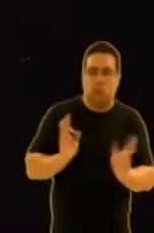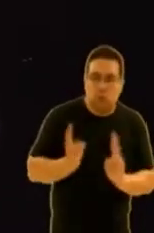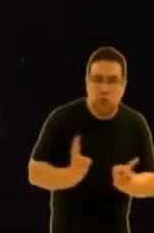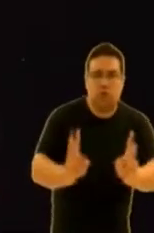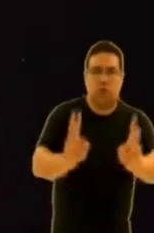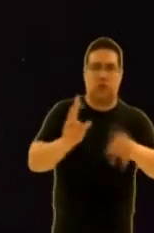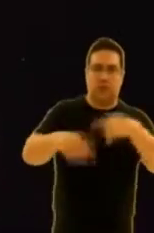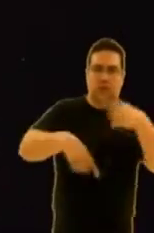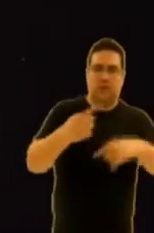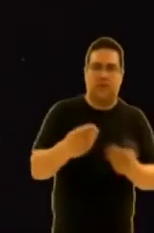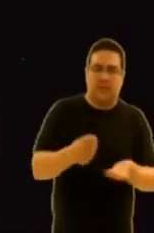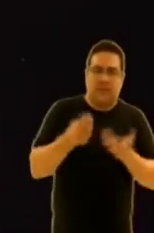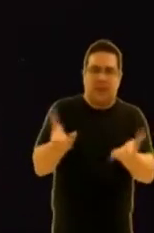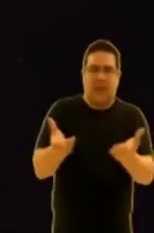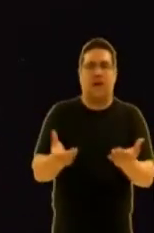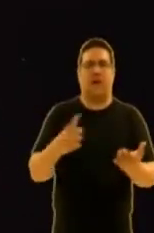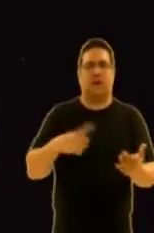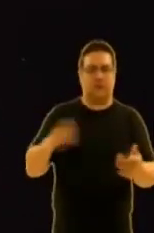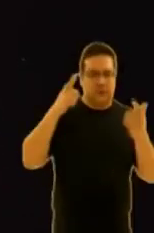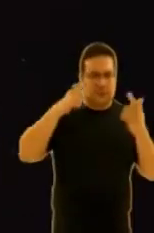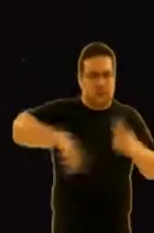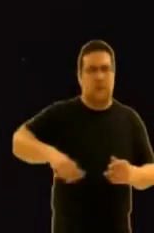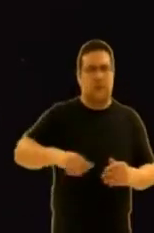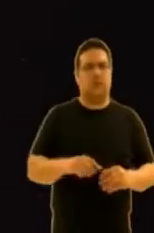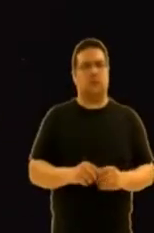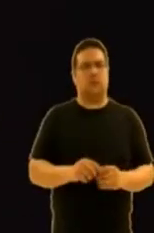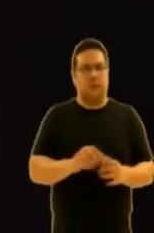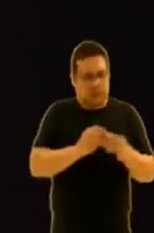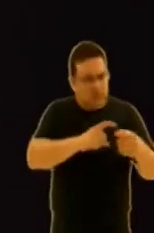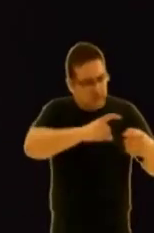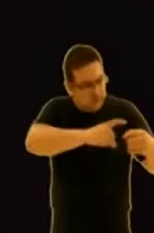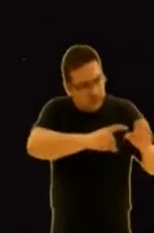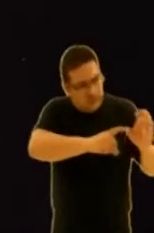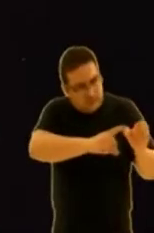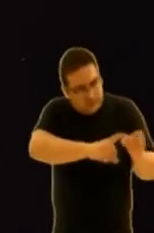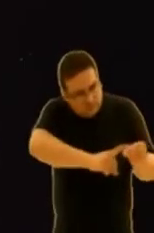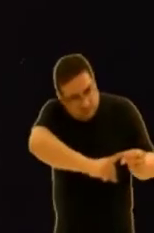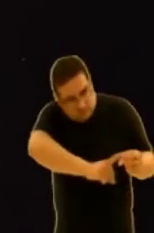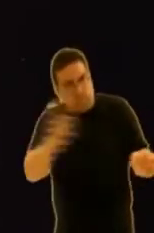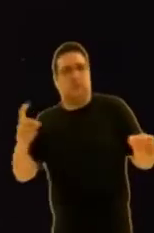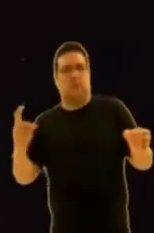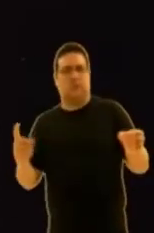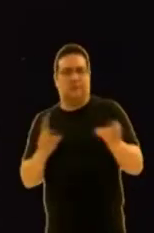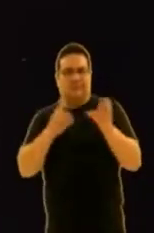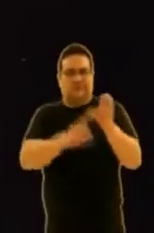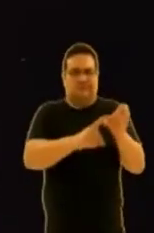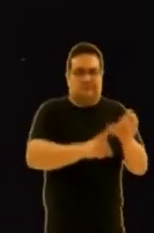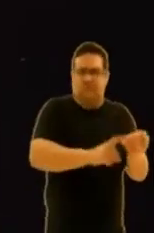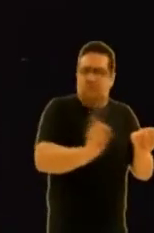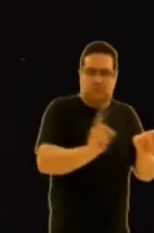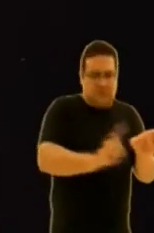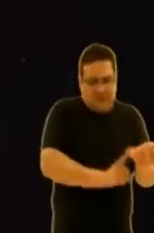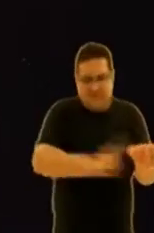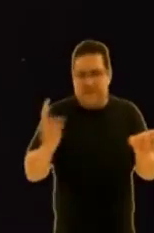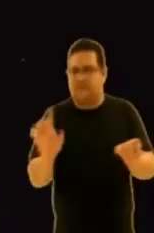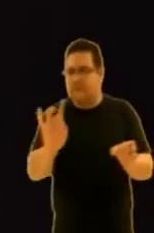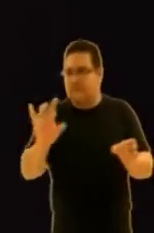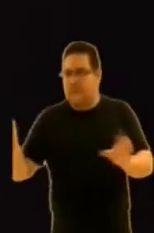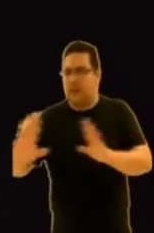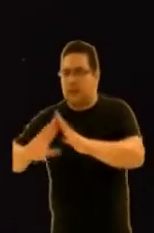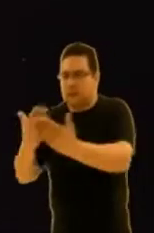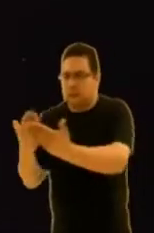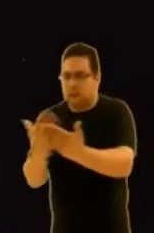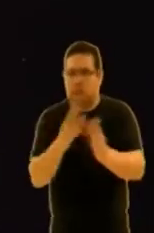dar uma certa autonomia às escolas públicas para que essas escolas possam ter recursos para a